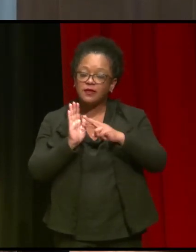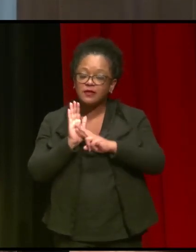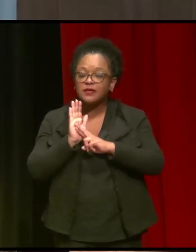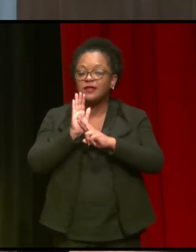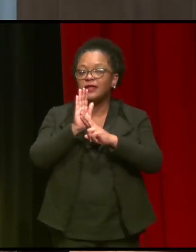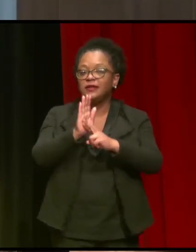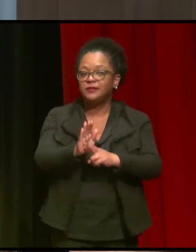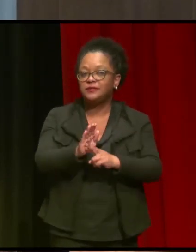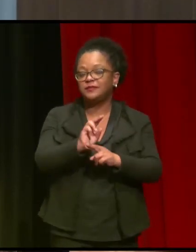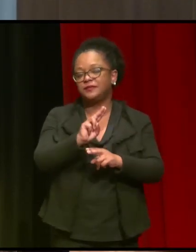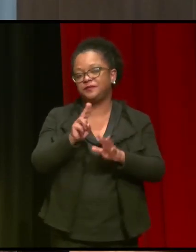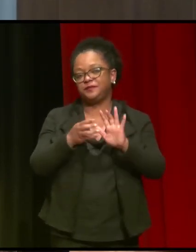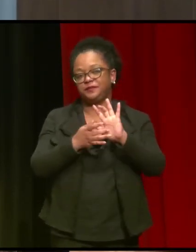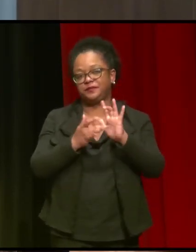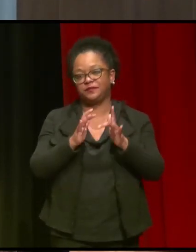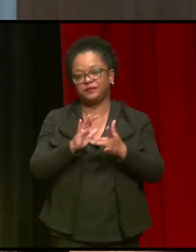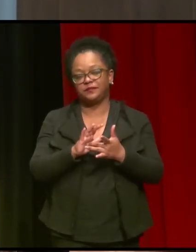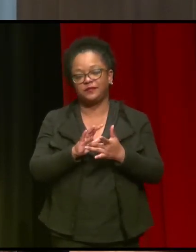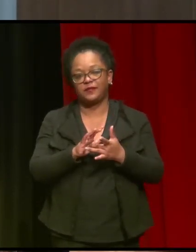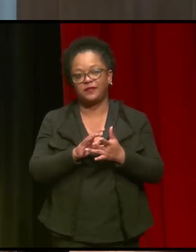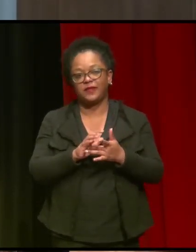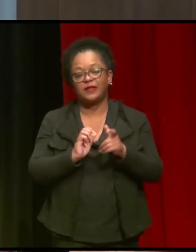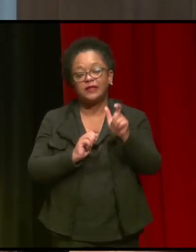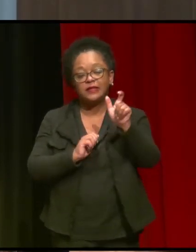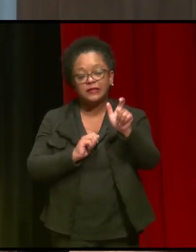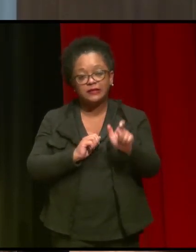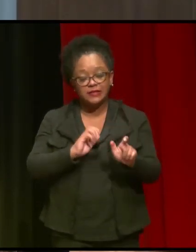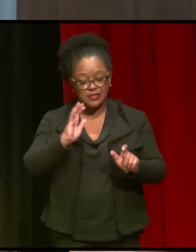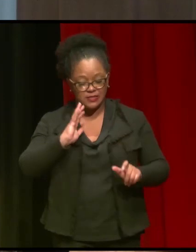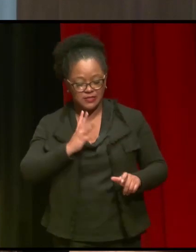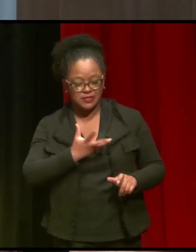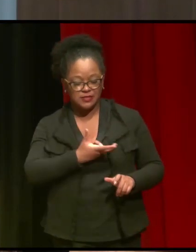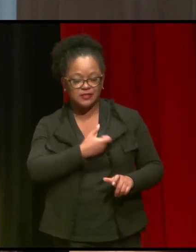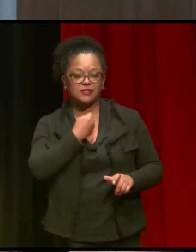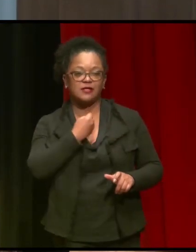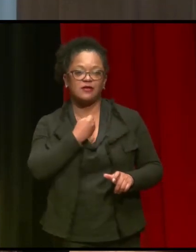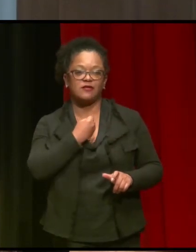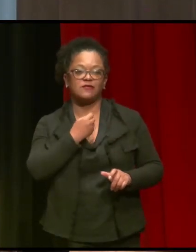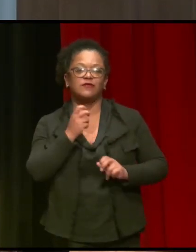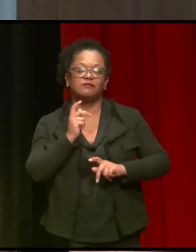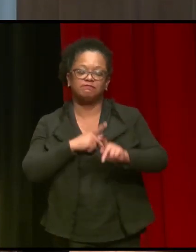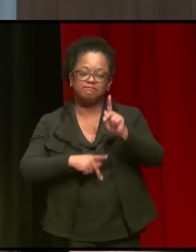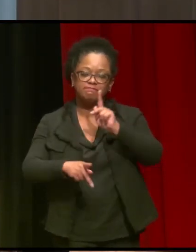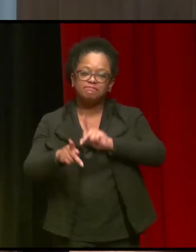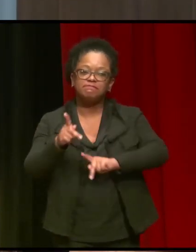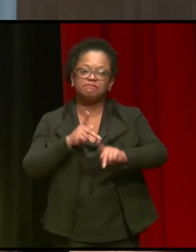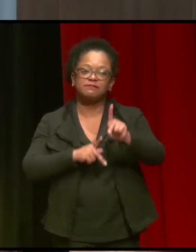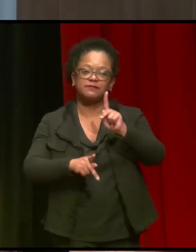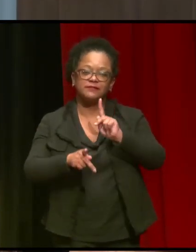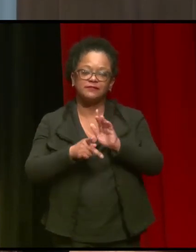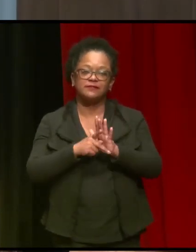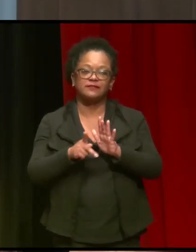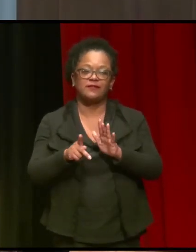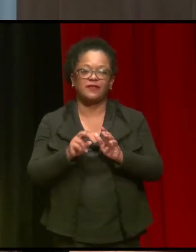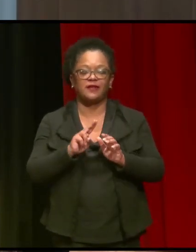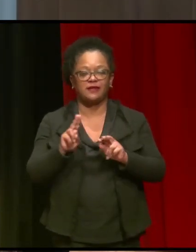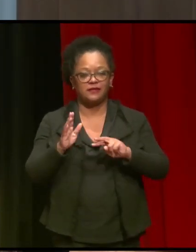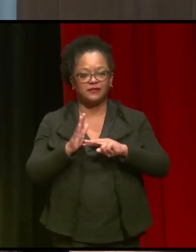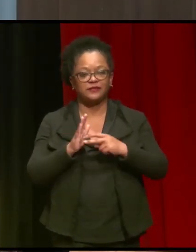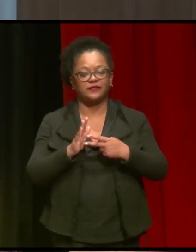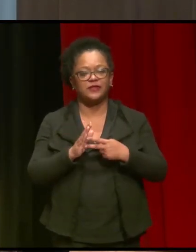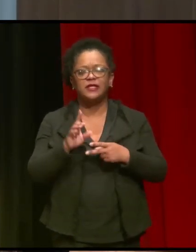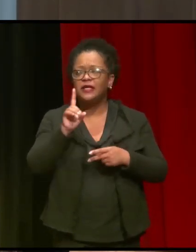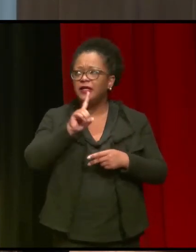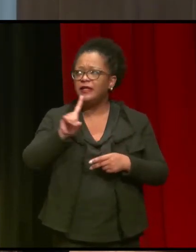Jesus. Jesus é aquele que vai salvar finalmente, mas o nome Jesus significa Ele salva. Por